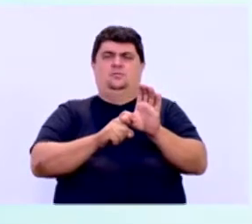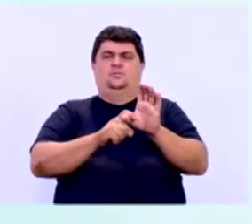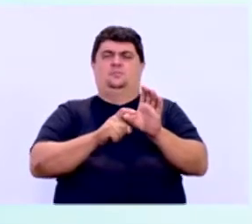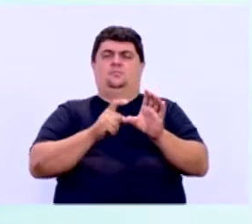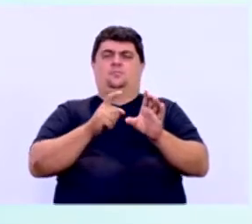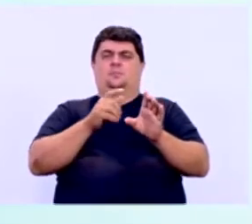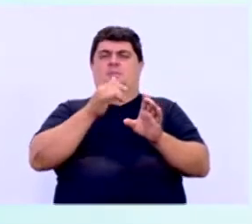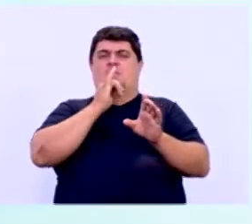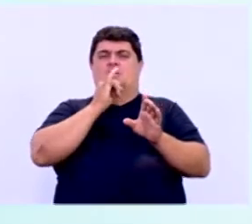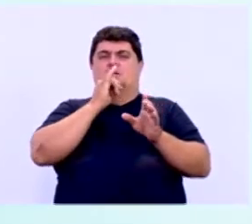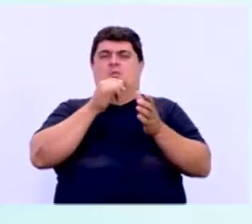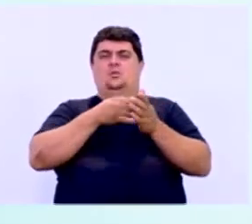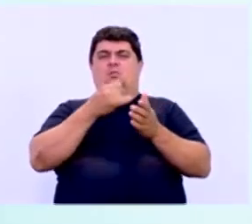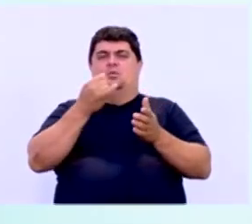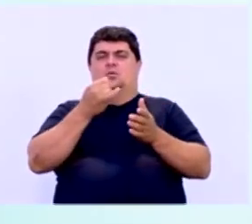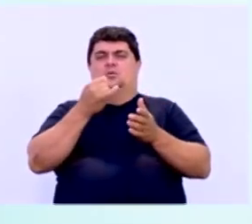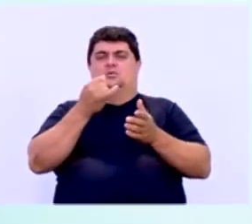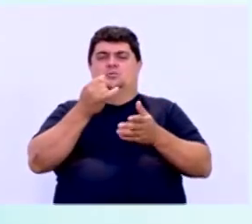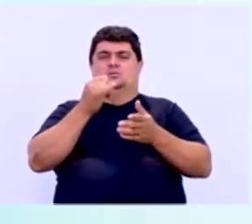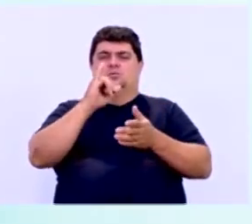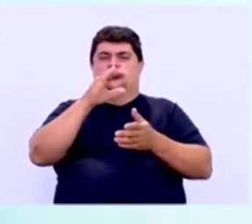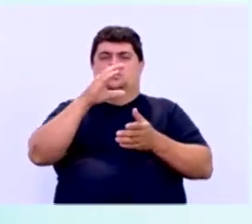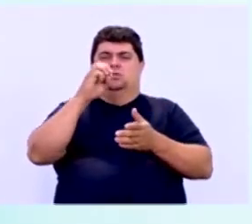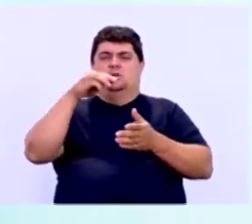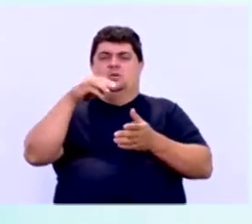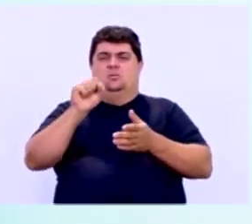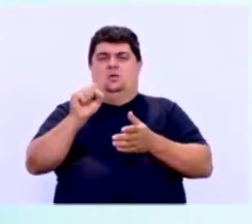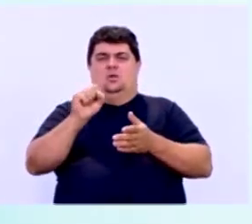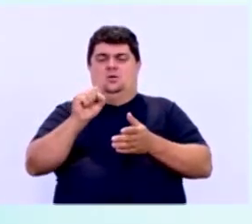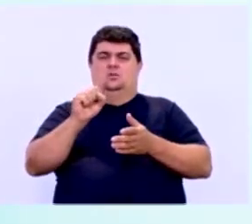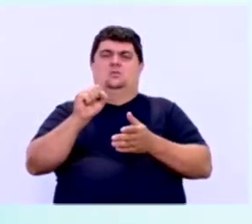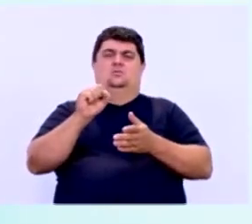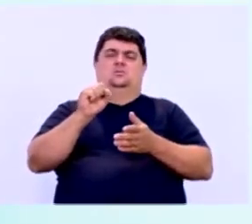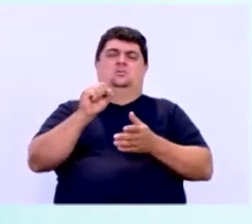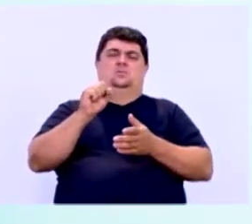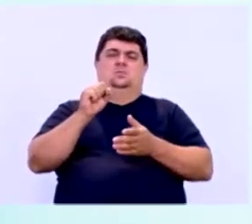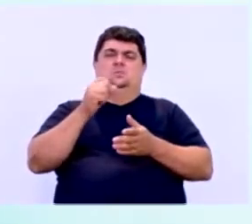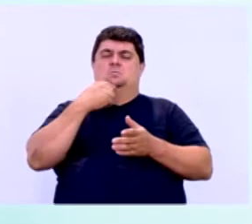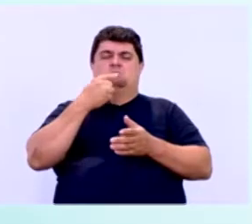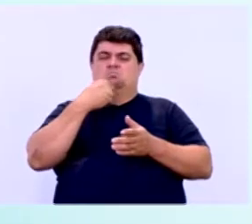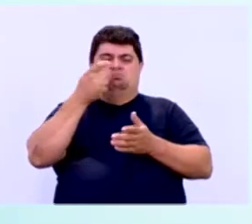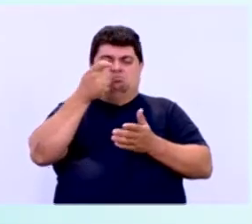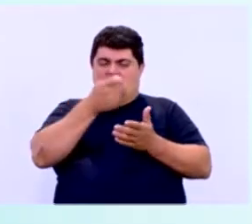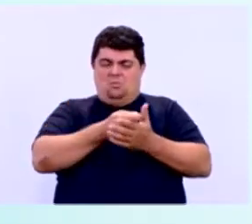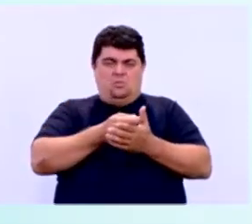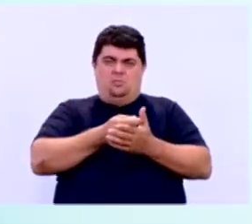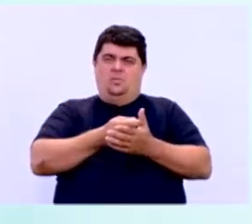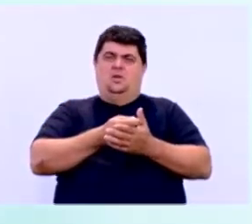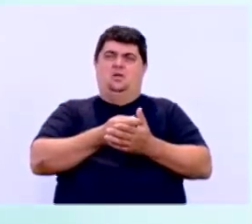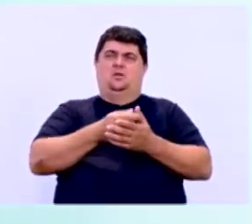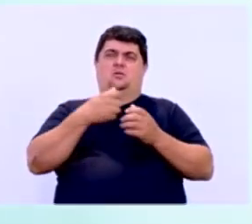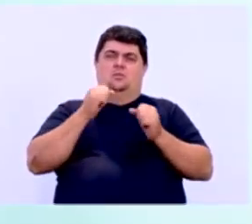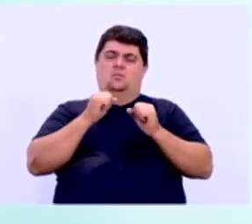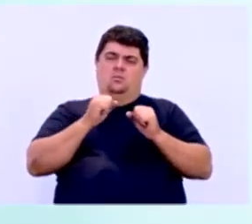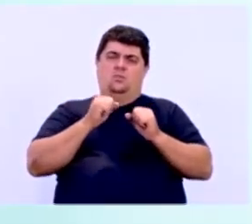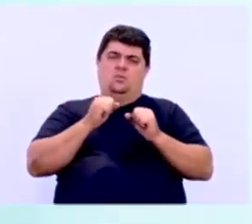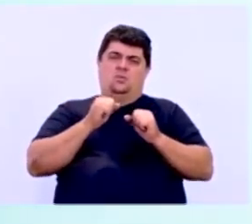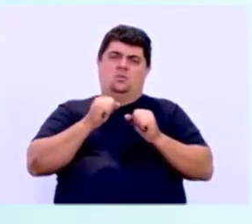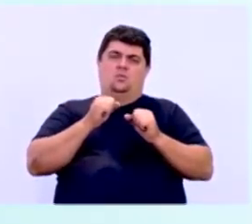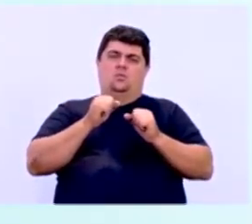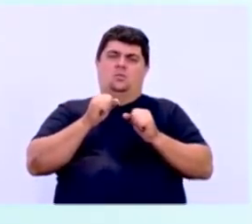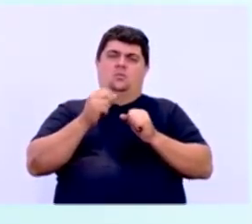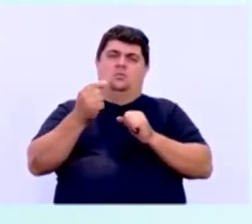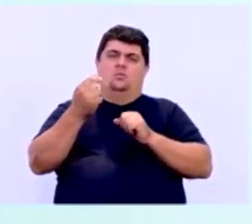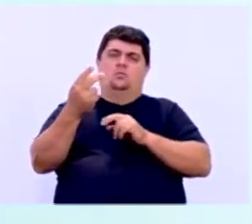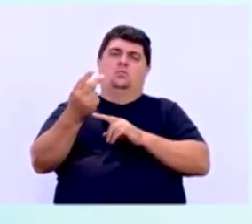o Imposto de Circulação de Mercadoria e Serviço, né, o ICMS, a empresa não consegue efetuar esse pagamento, ela pode sim buscar